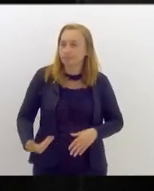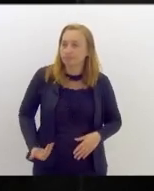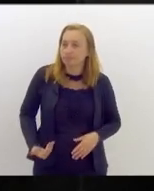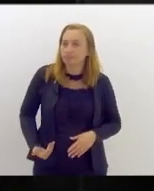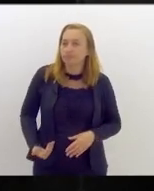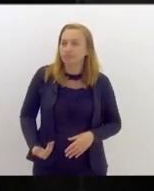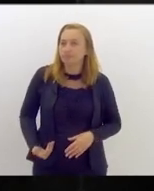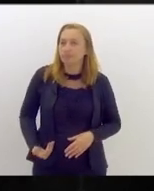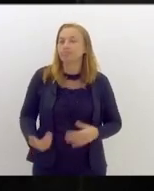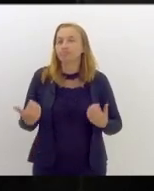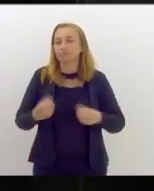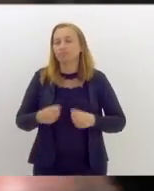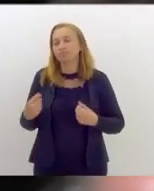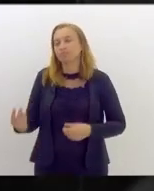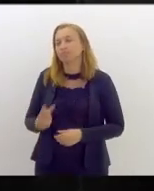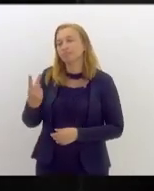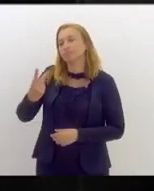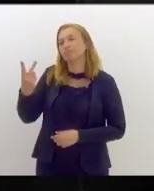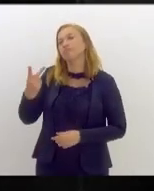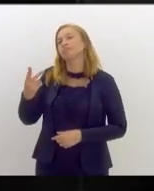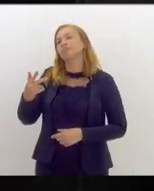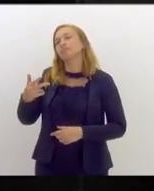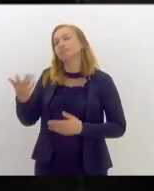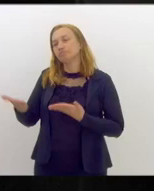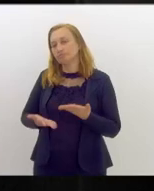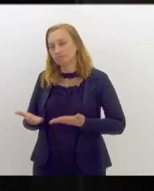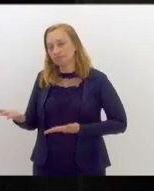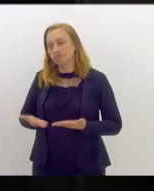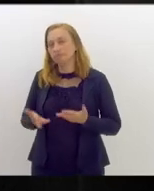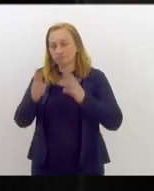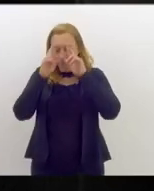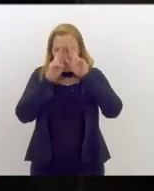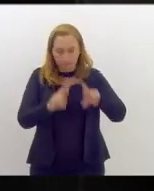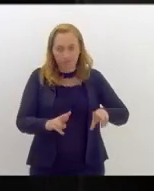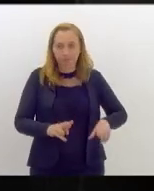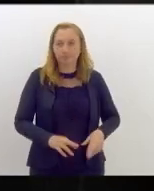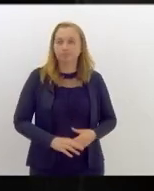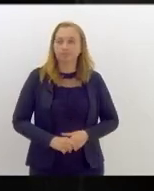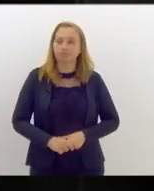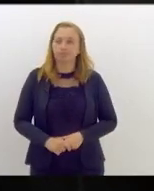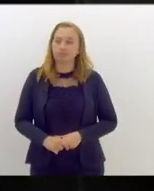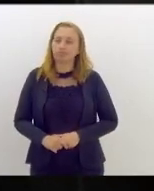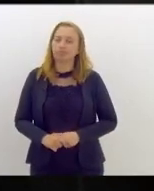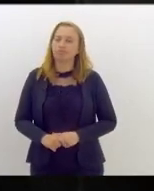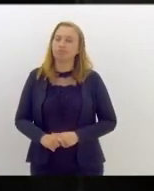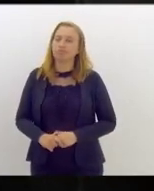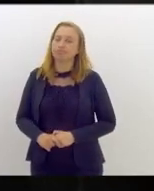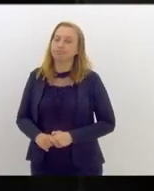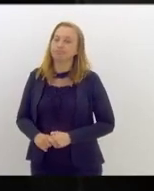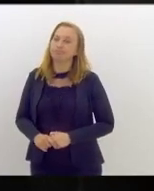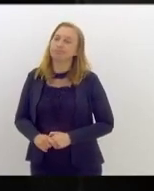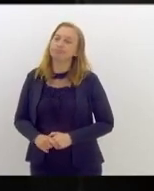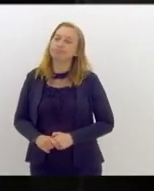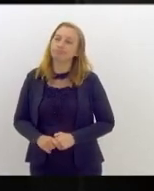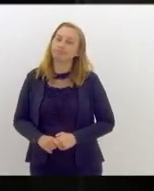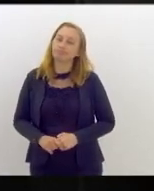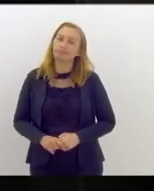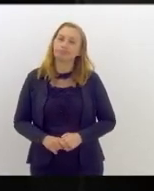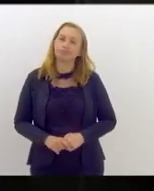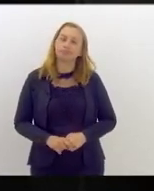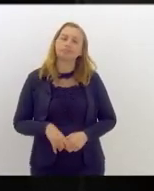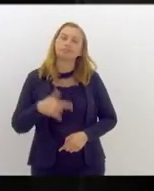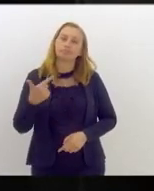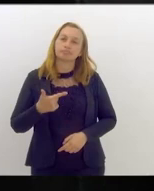públicos sem servidores valorizados dignificados respeitados a primeira coisa são pressuposto deste debate do meu ponto de